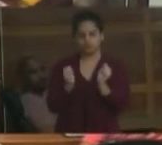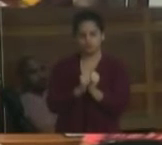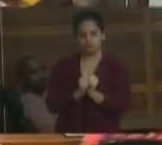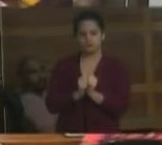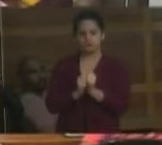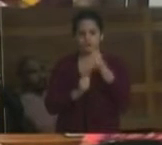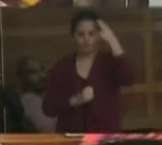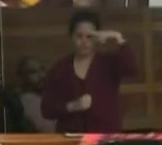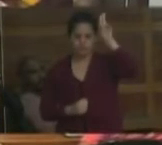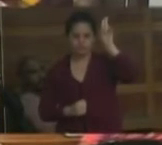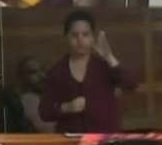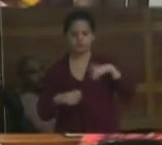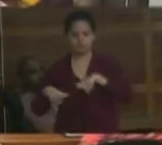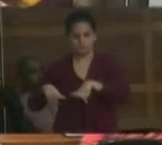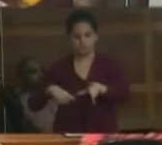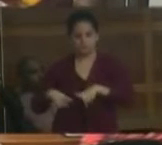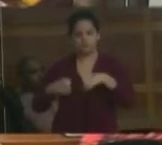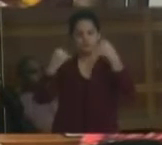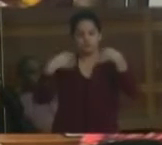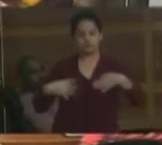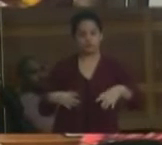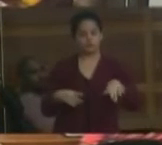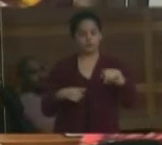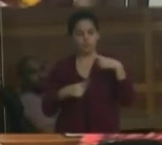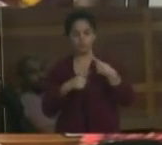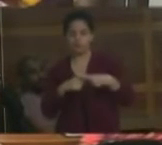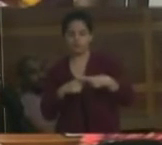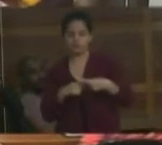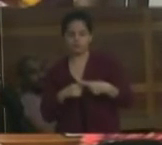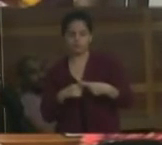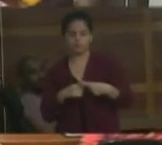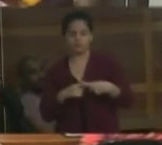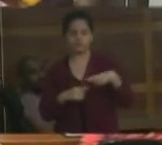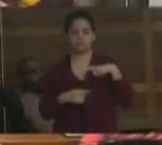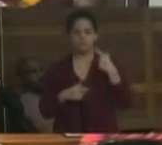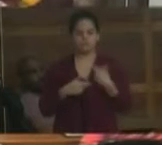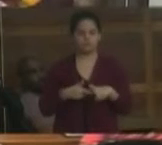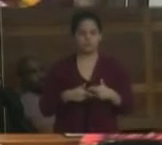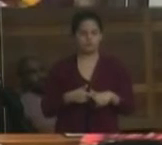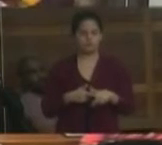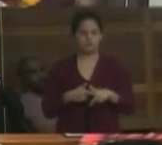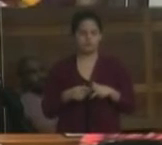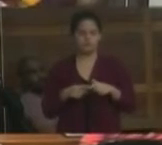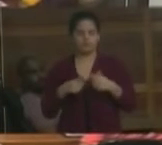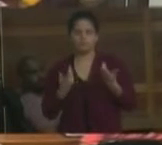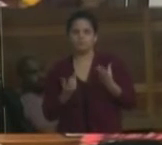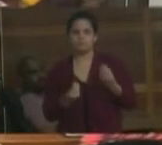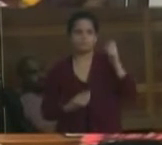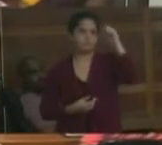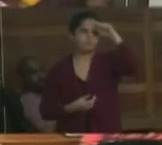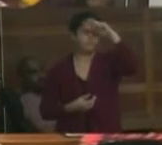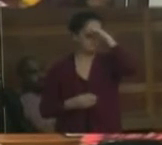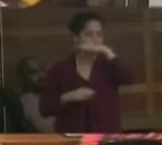e aí e aí e aí